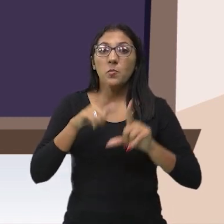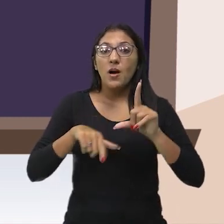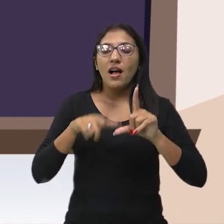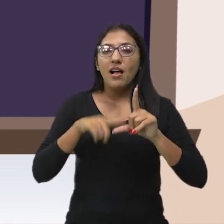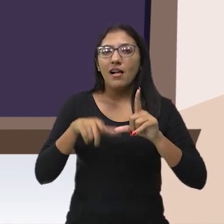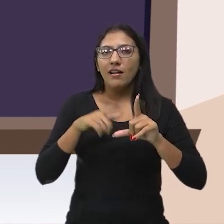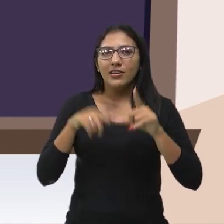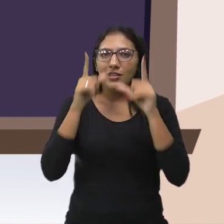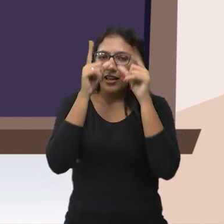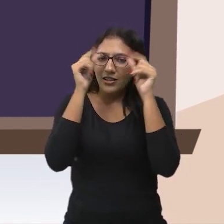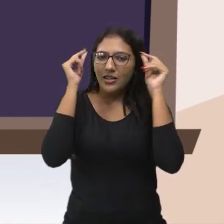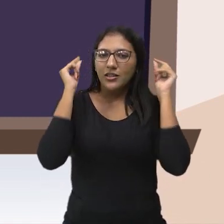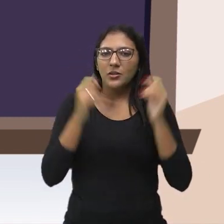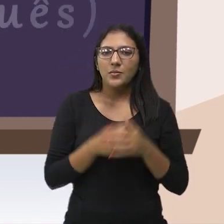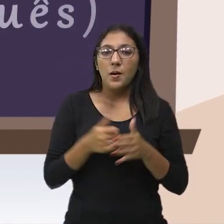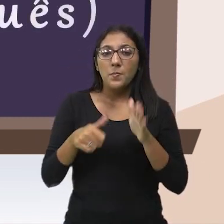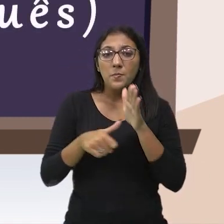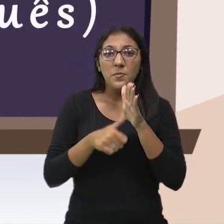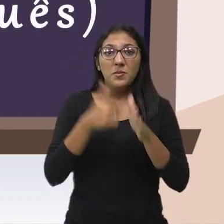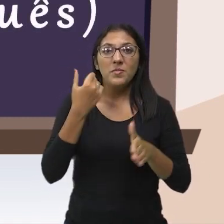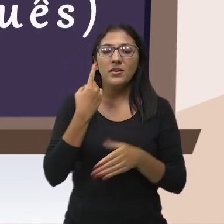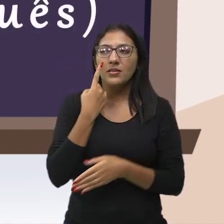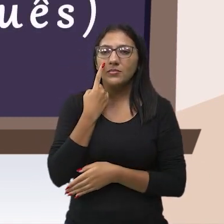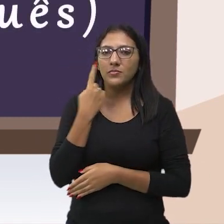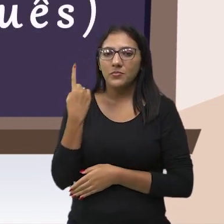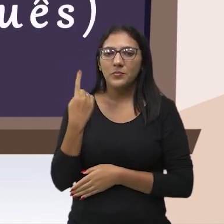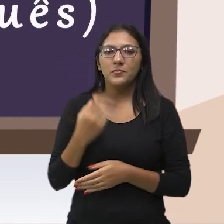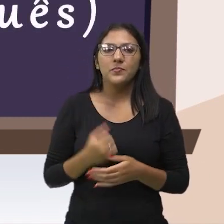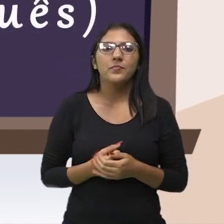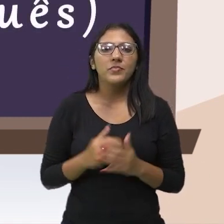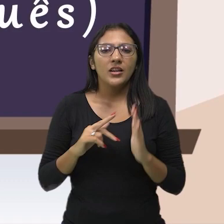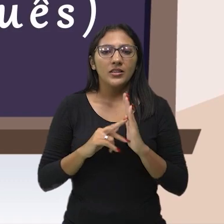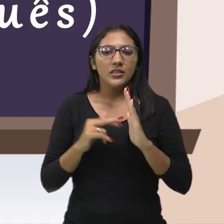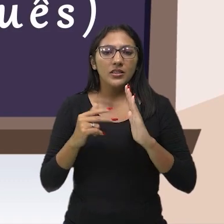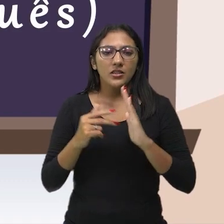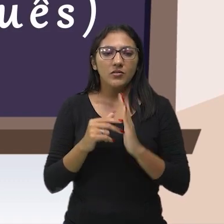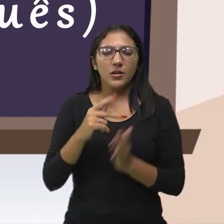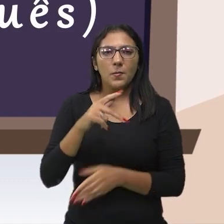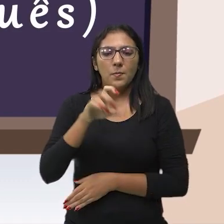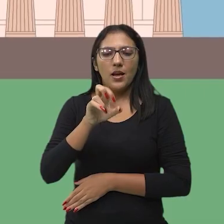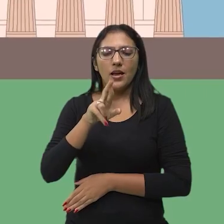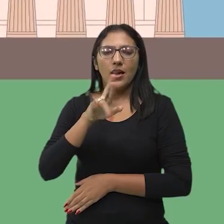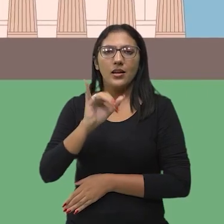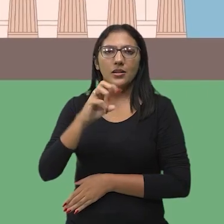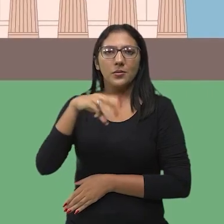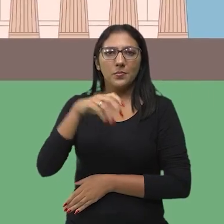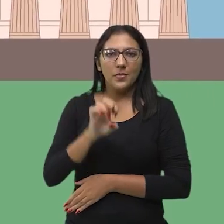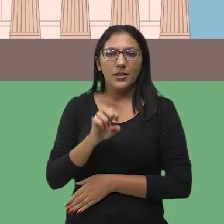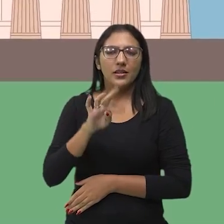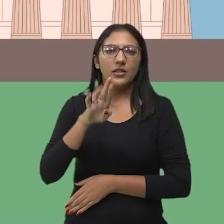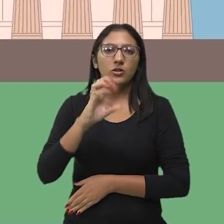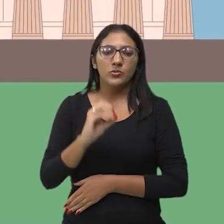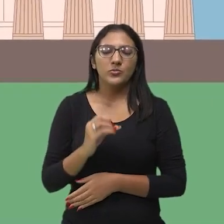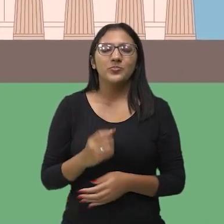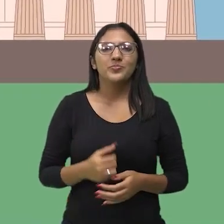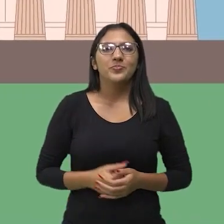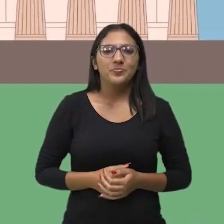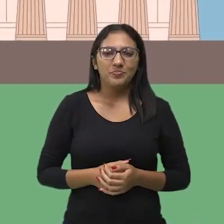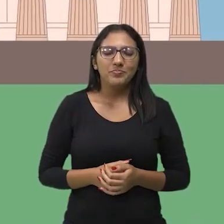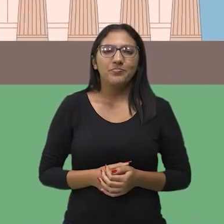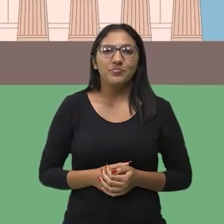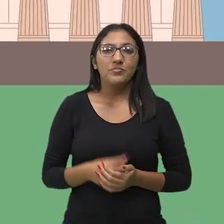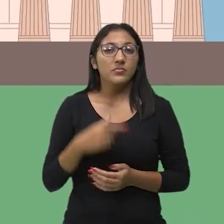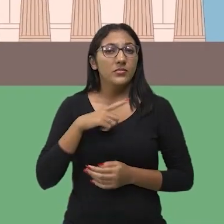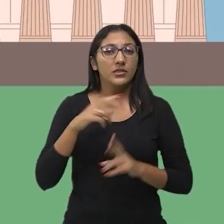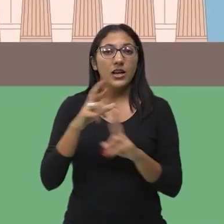da palavra pierímetro, que significa perímetro em português. É denominado de constante